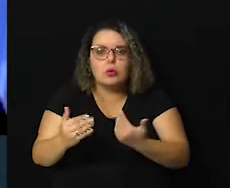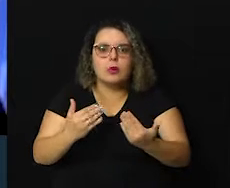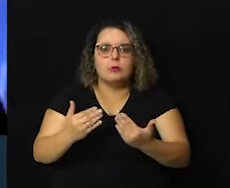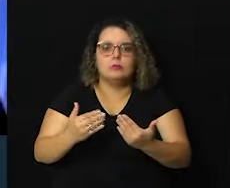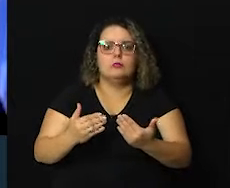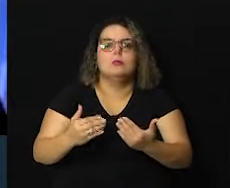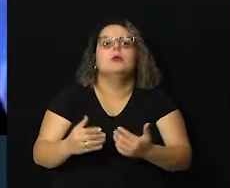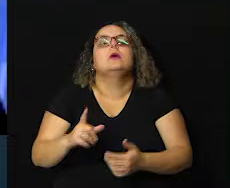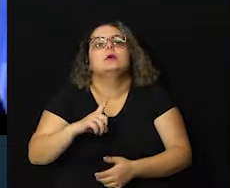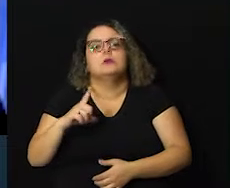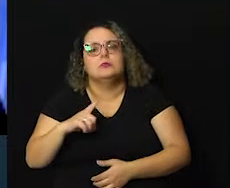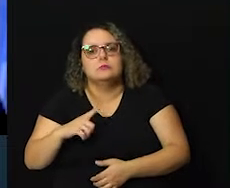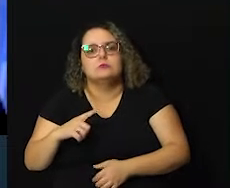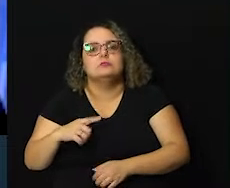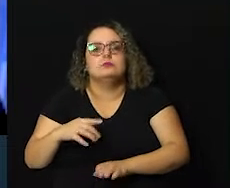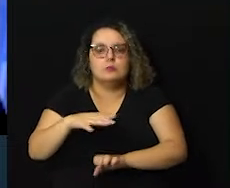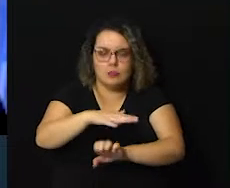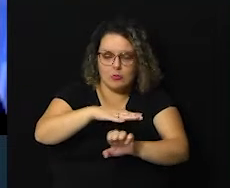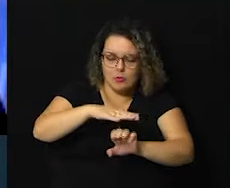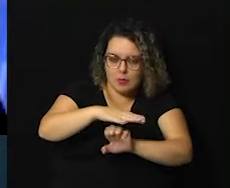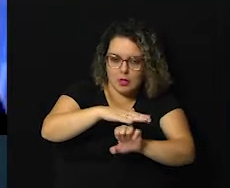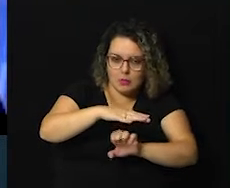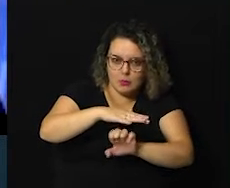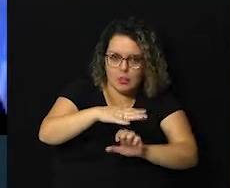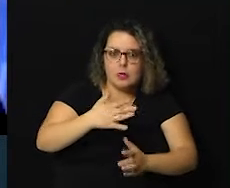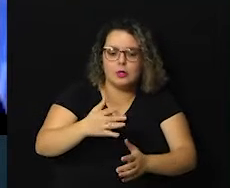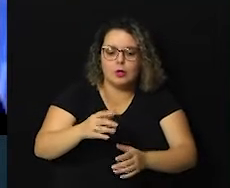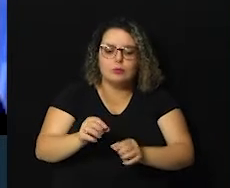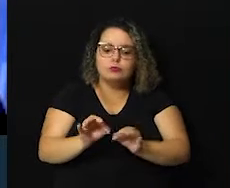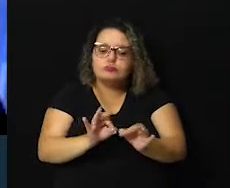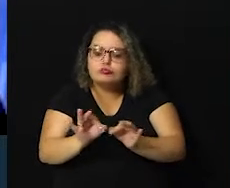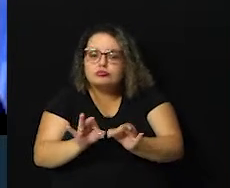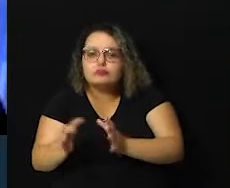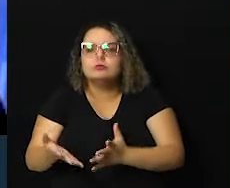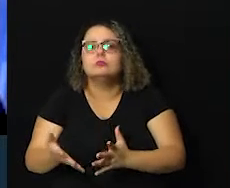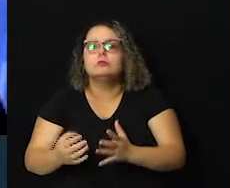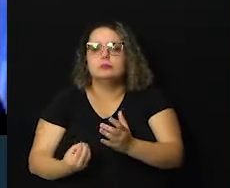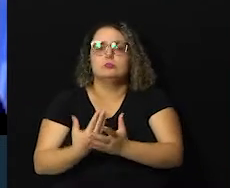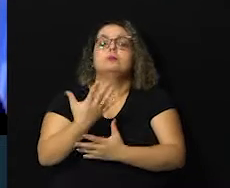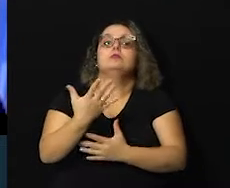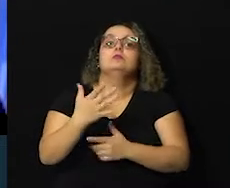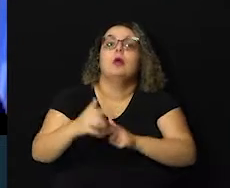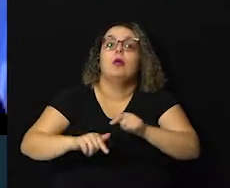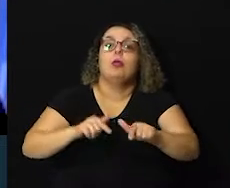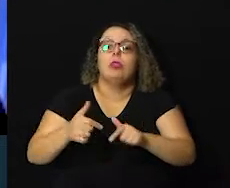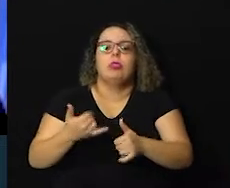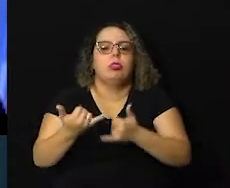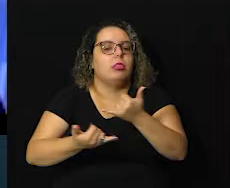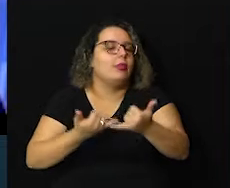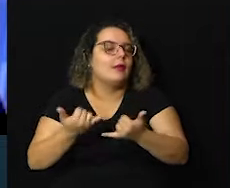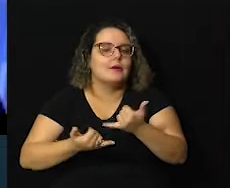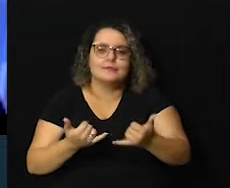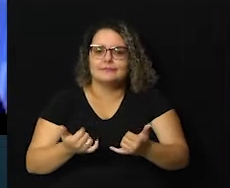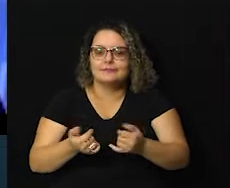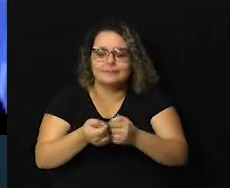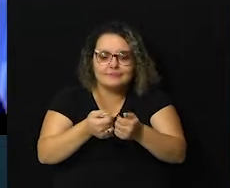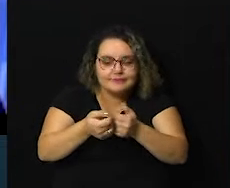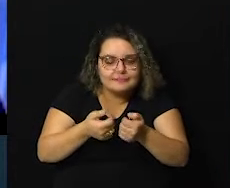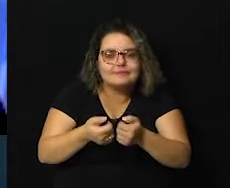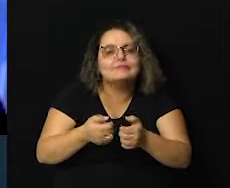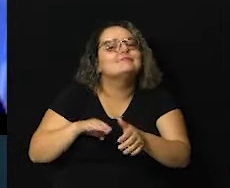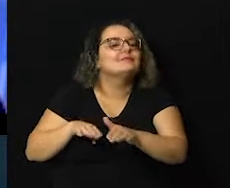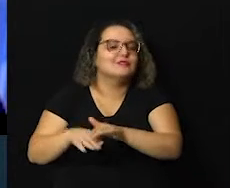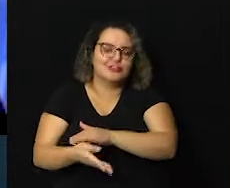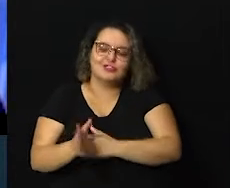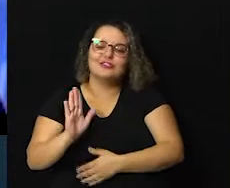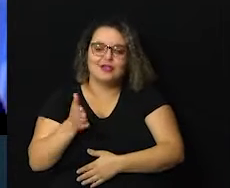mundo eu abrir a filial deles aqui no Brasil Montamos todo a operação então trabalhar no meio de James já é algo que